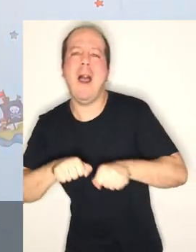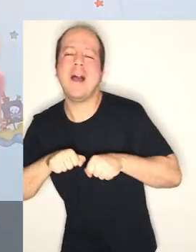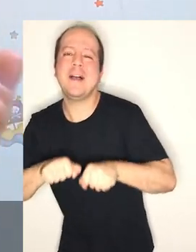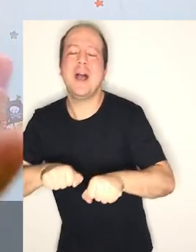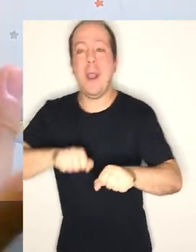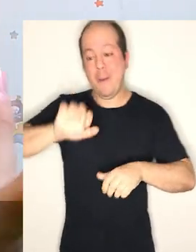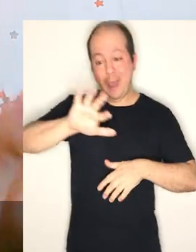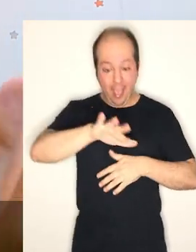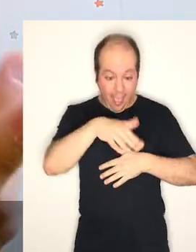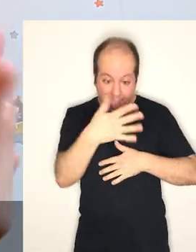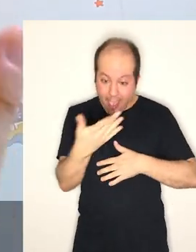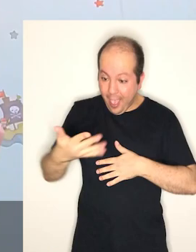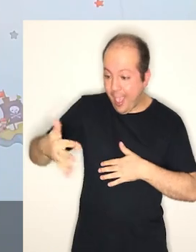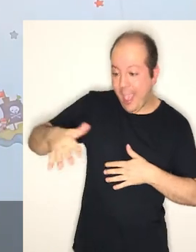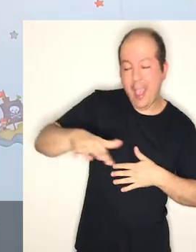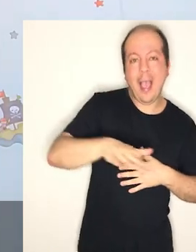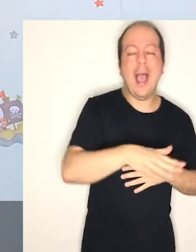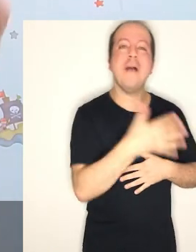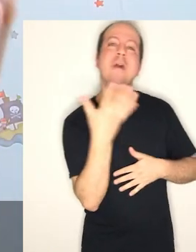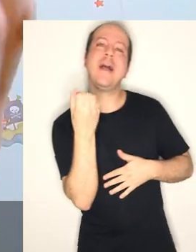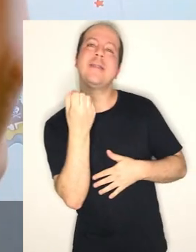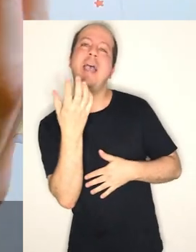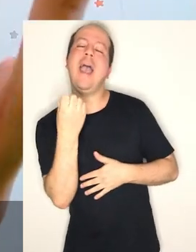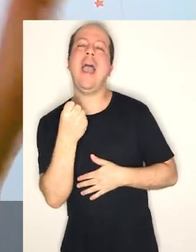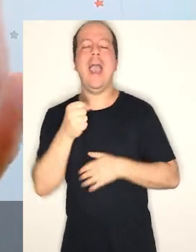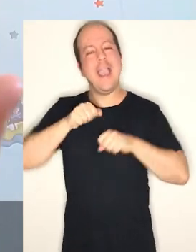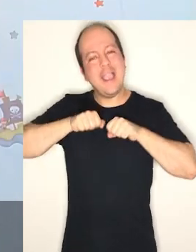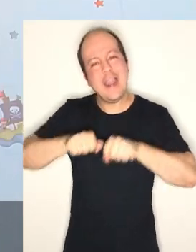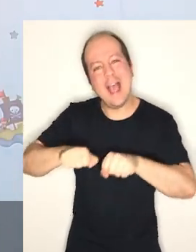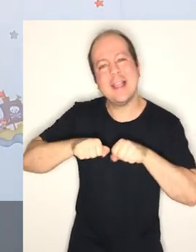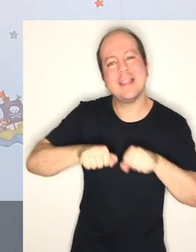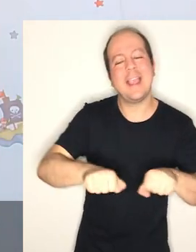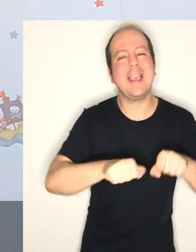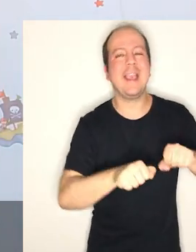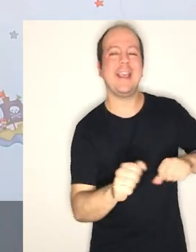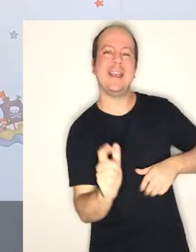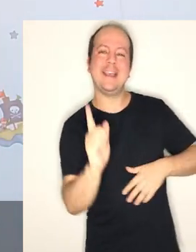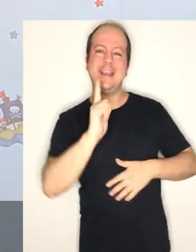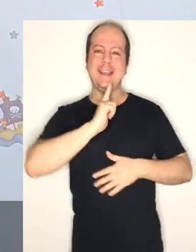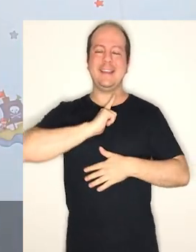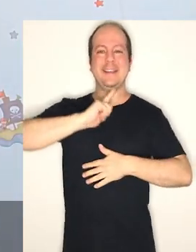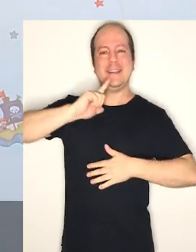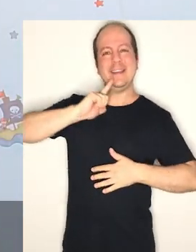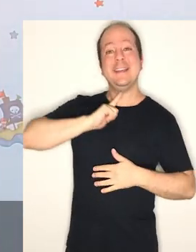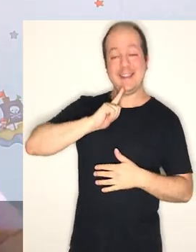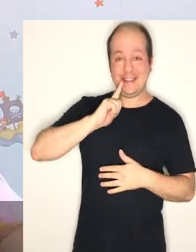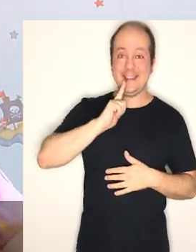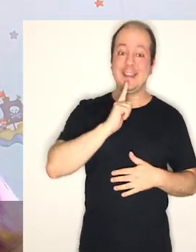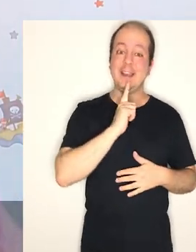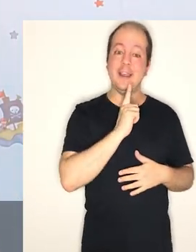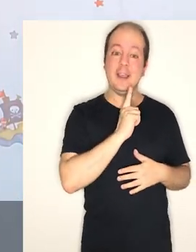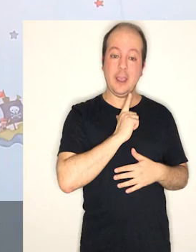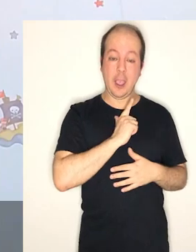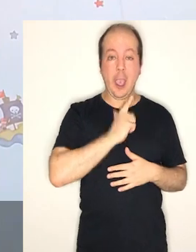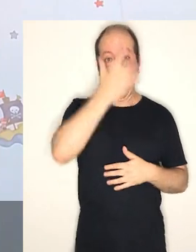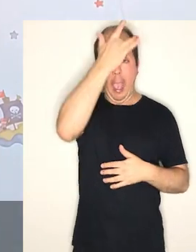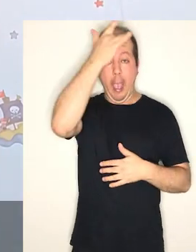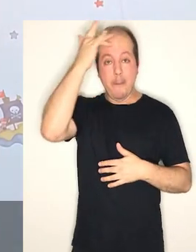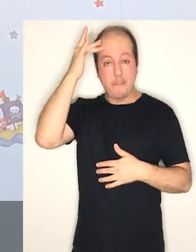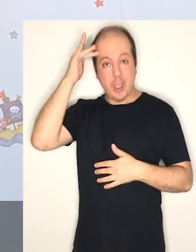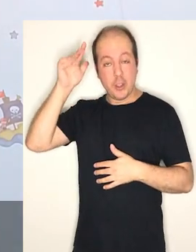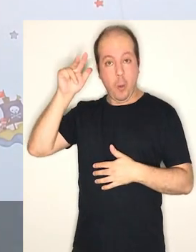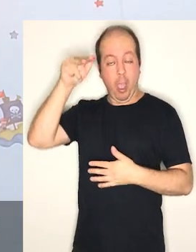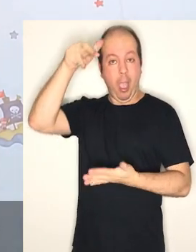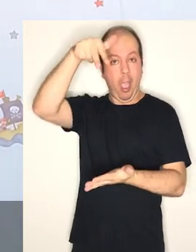Meu lencinho branco a lavadeira tem. A pessoa